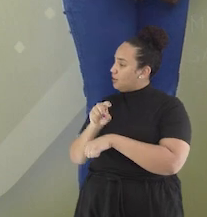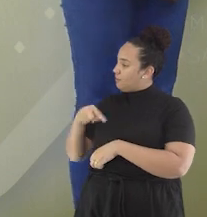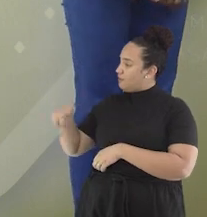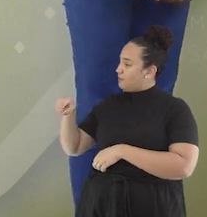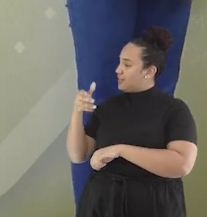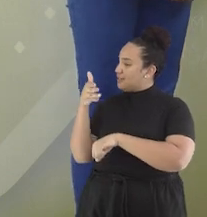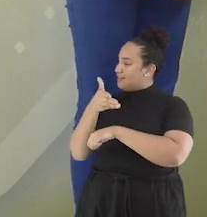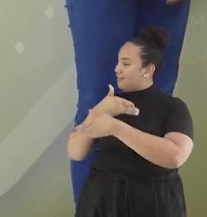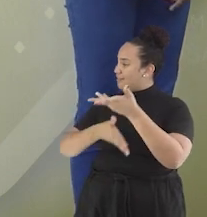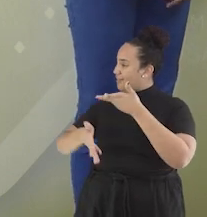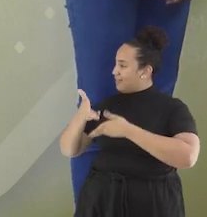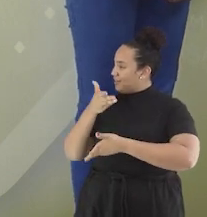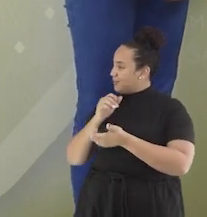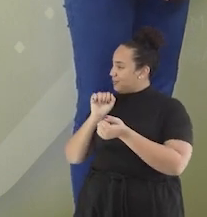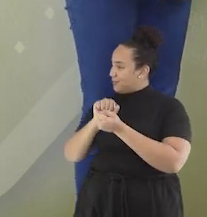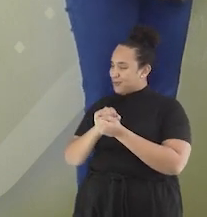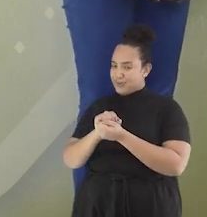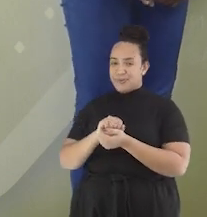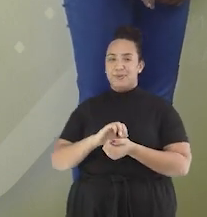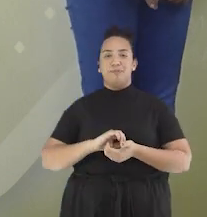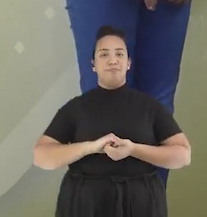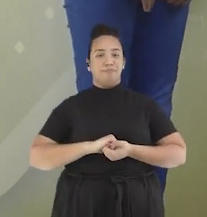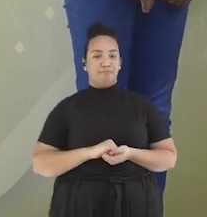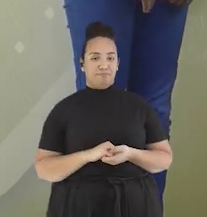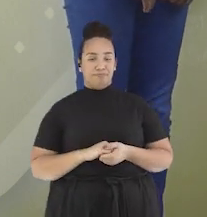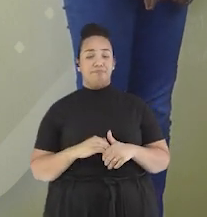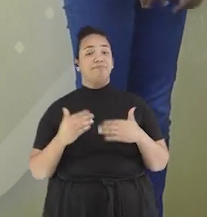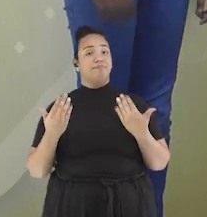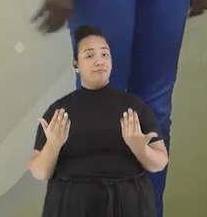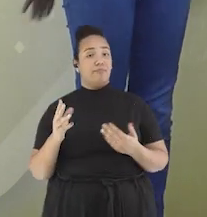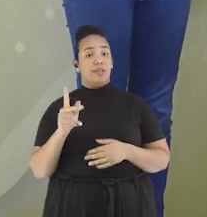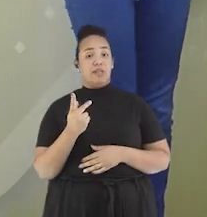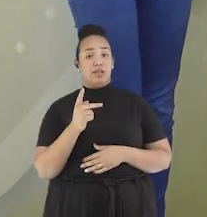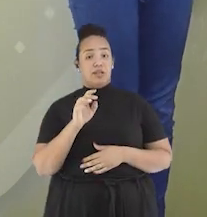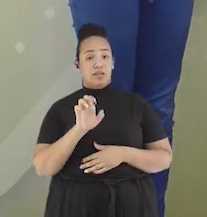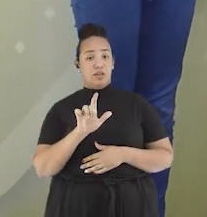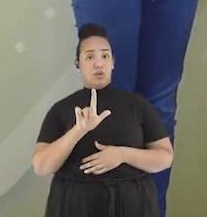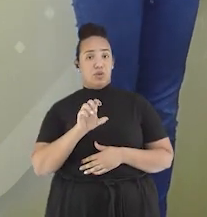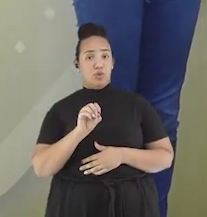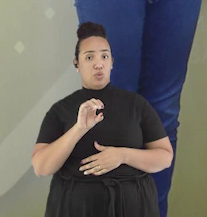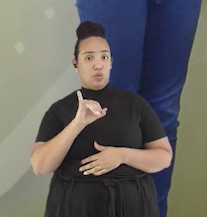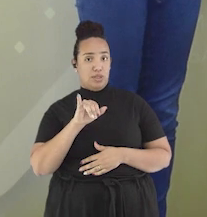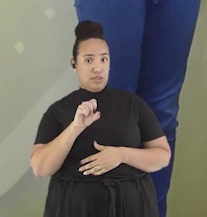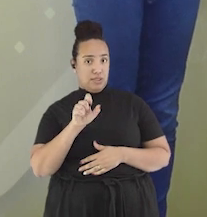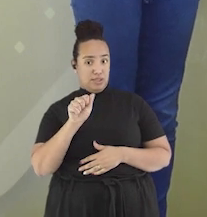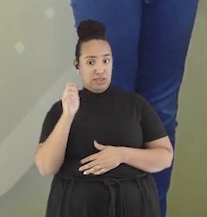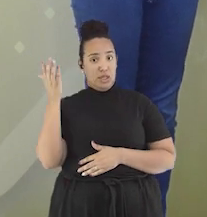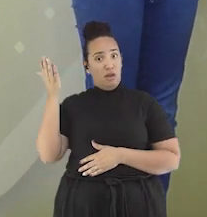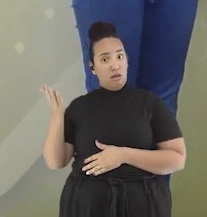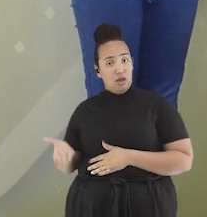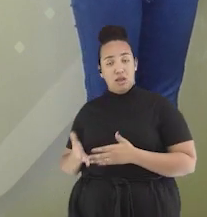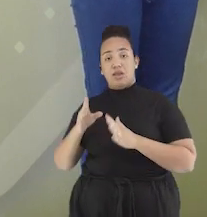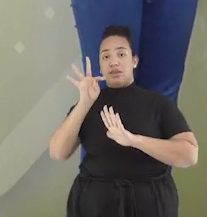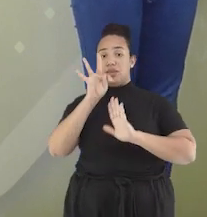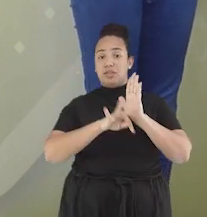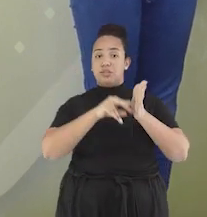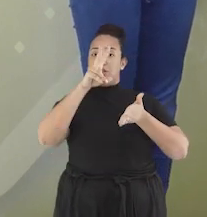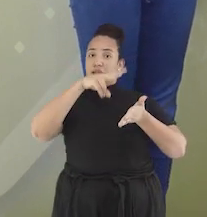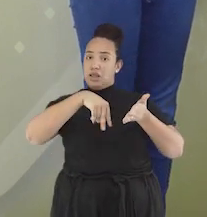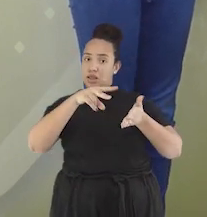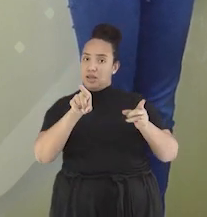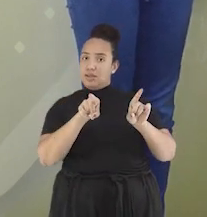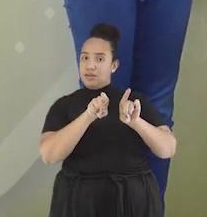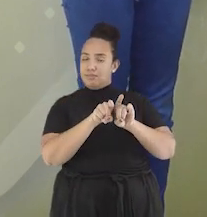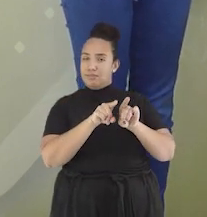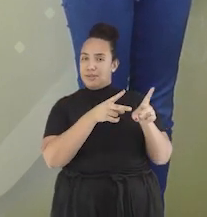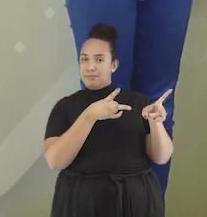Eu espero que você se divirta aqui na aula e participe muito com a gente, tá bom? Bom, a Heloísa, gente, ela vai ler